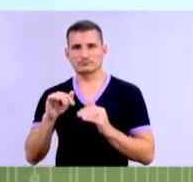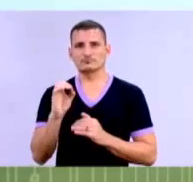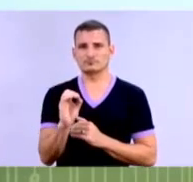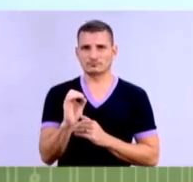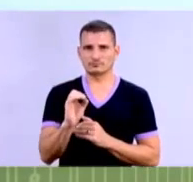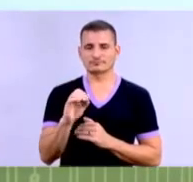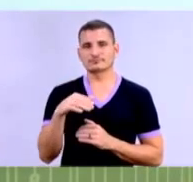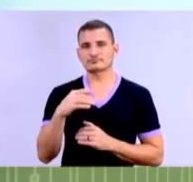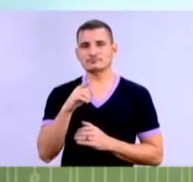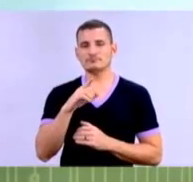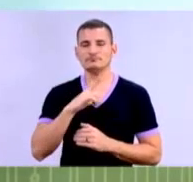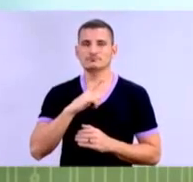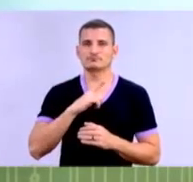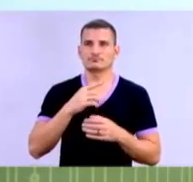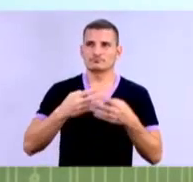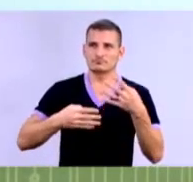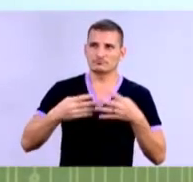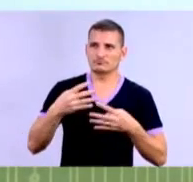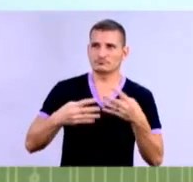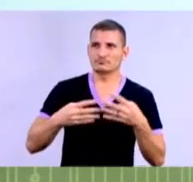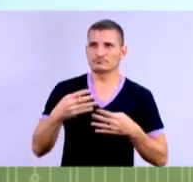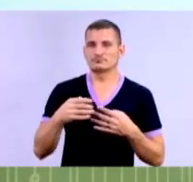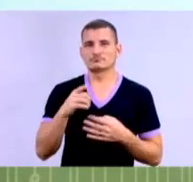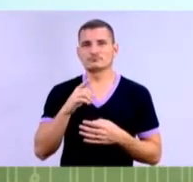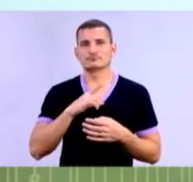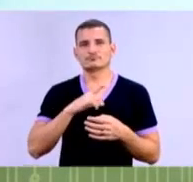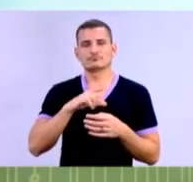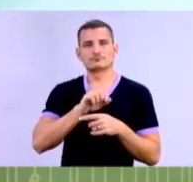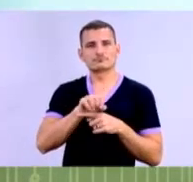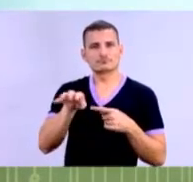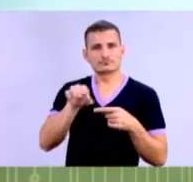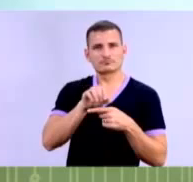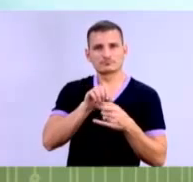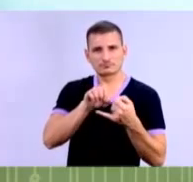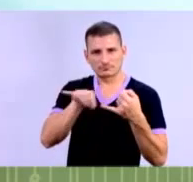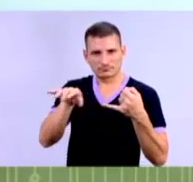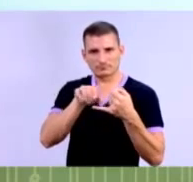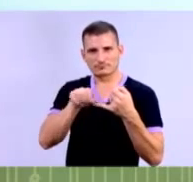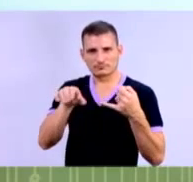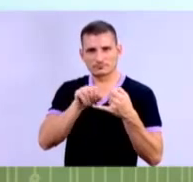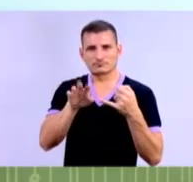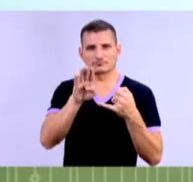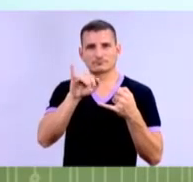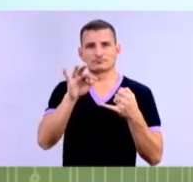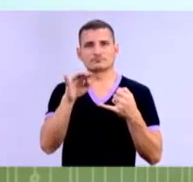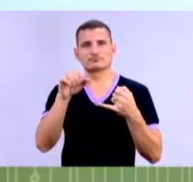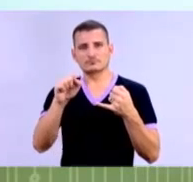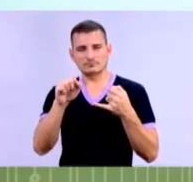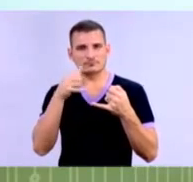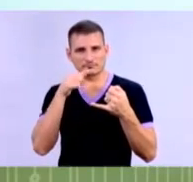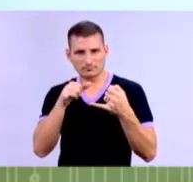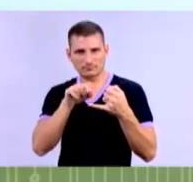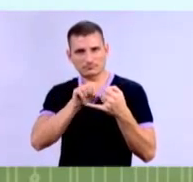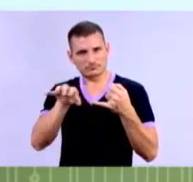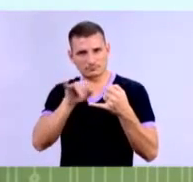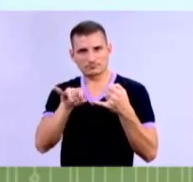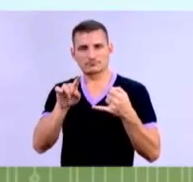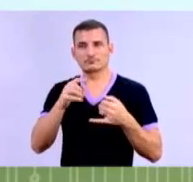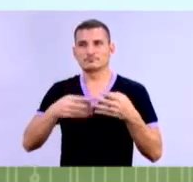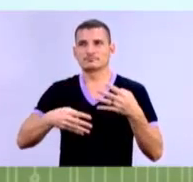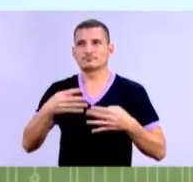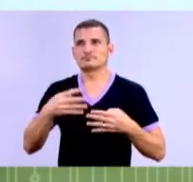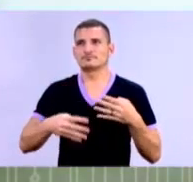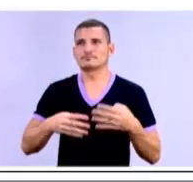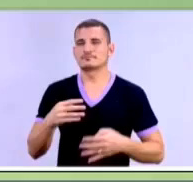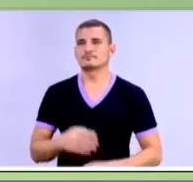essa interferência e você está indo ali com um fluxo de bits em sinalização elétrica que atrapalha, ok? Vamos continuar.